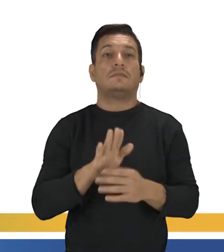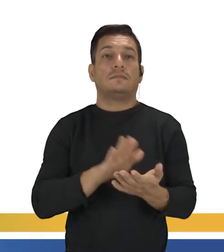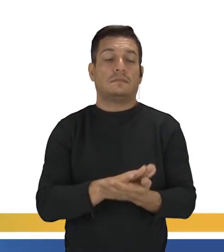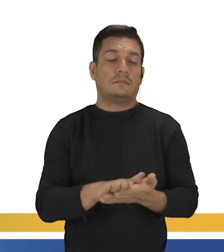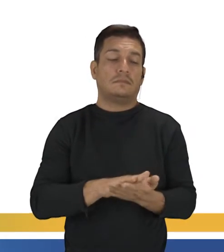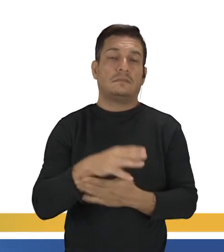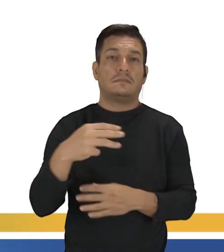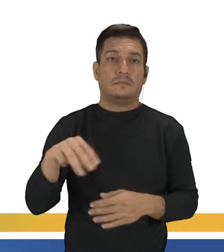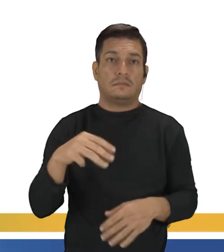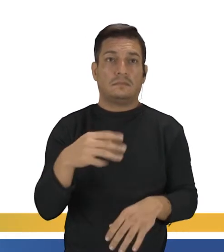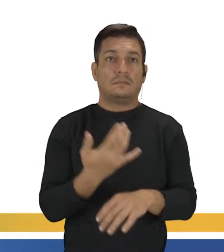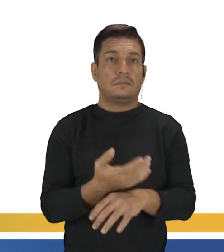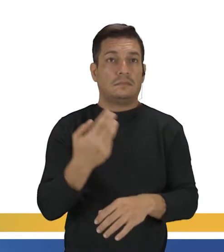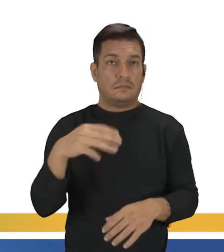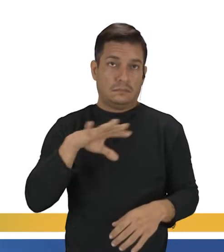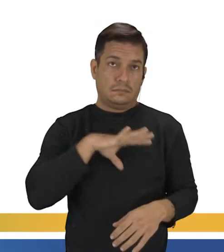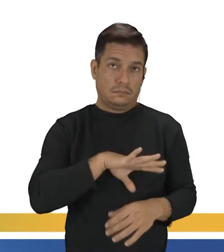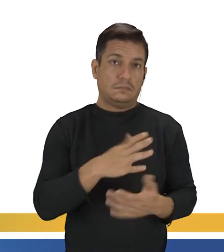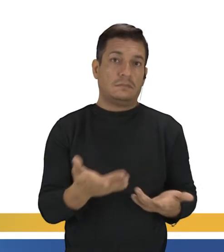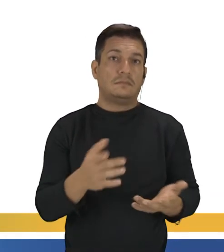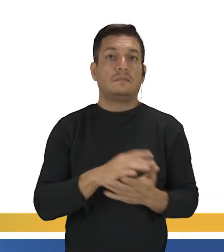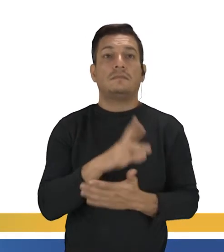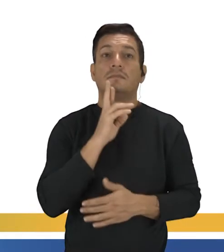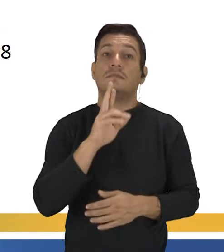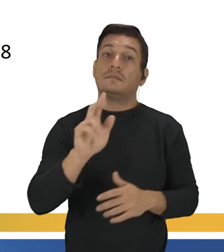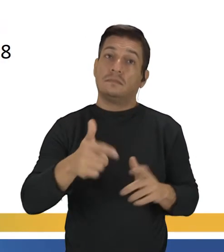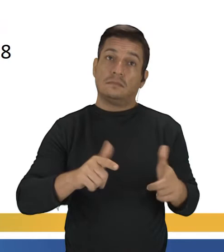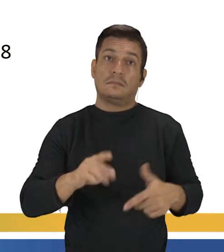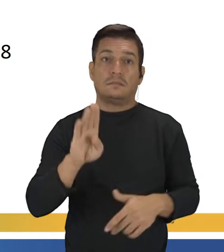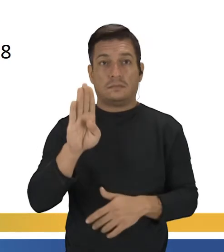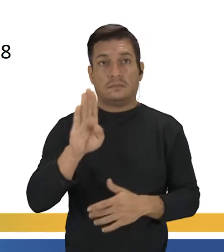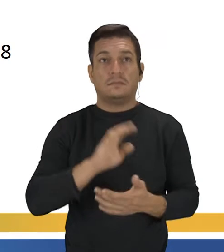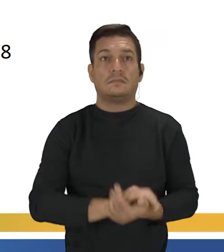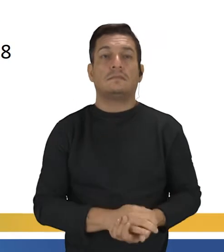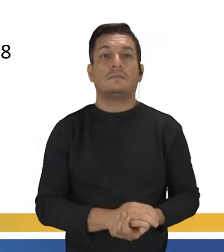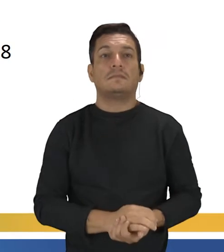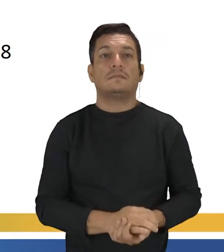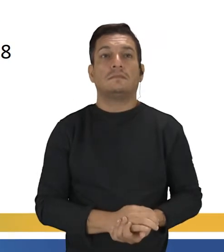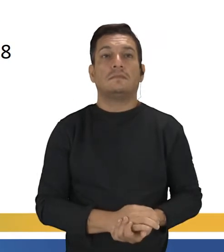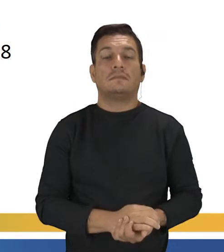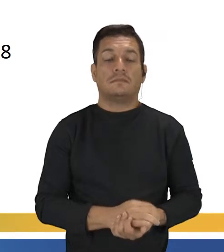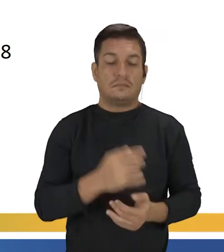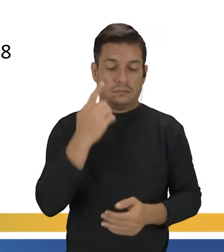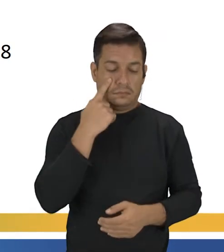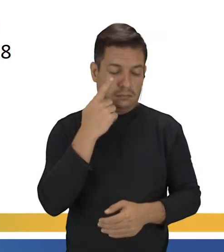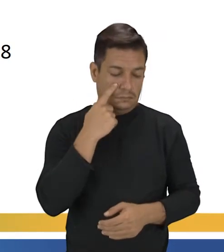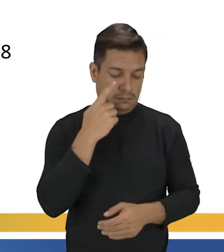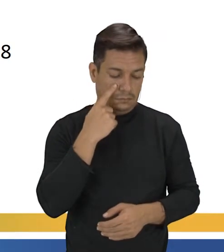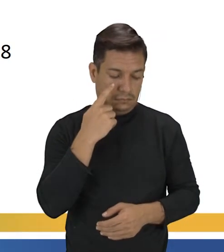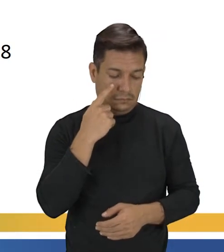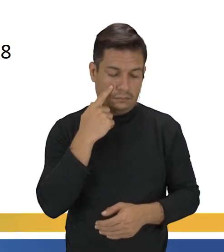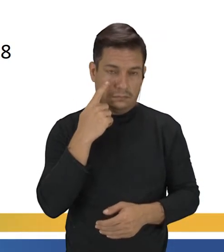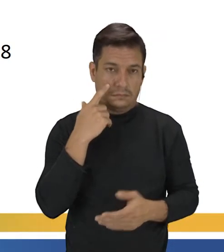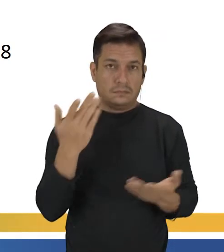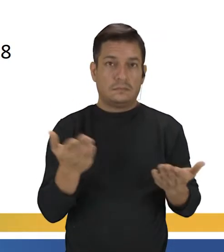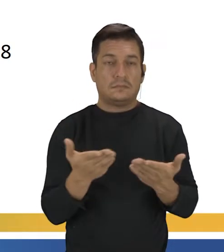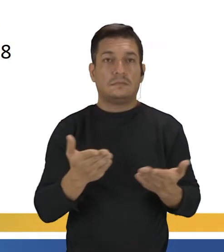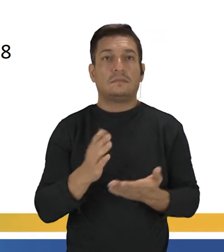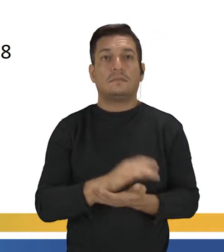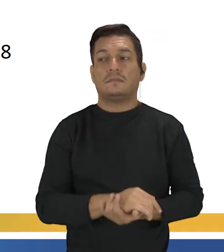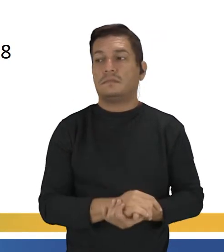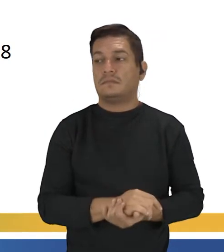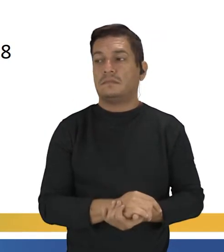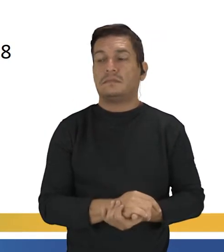duas disciplinas. Certinho? Resposta correta, letra B. Vamos ver agora o exemplo 3. Exercício